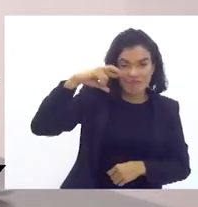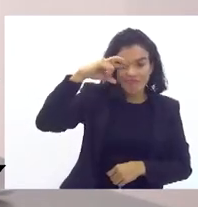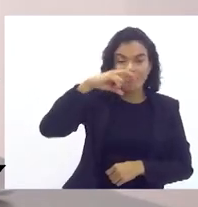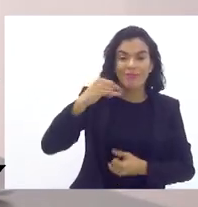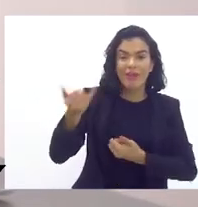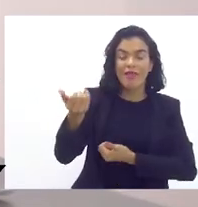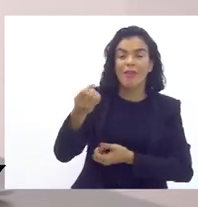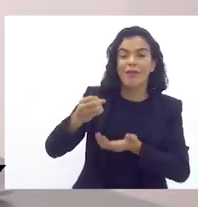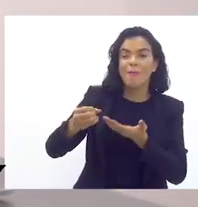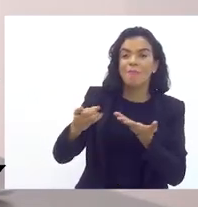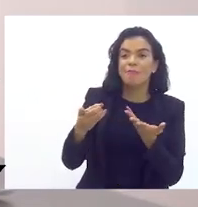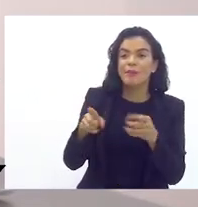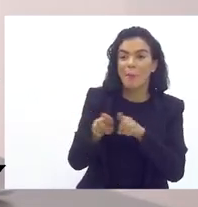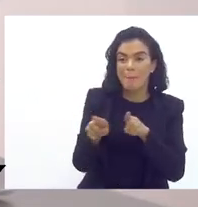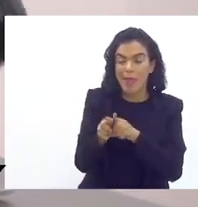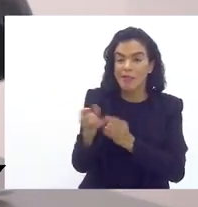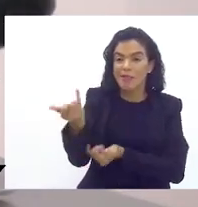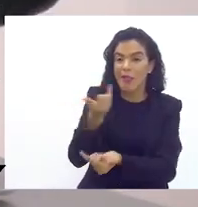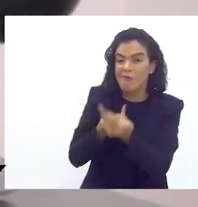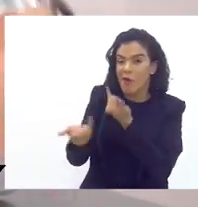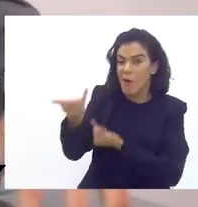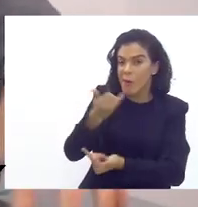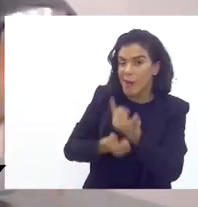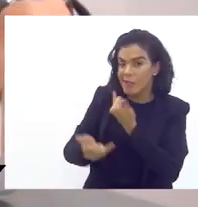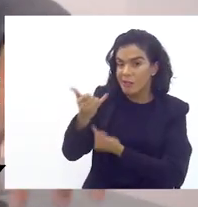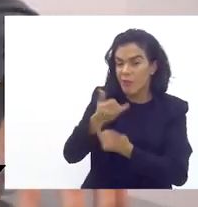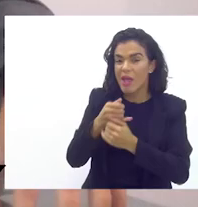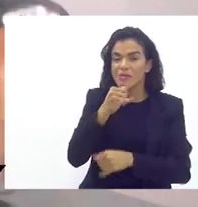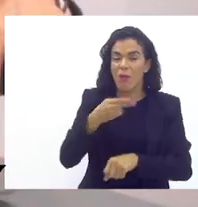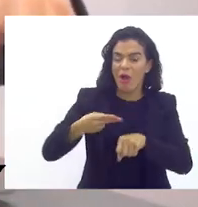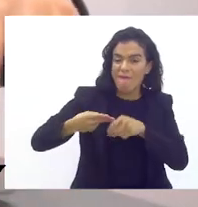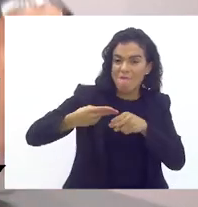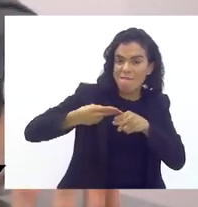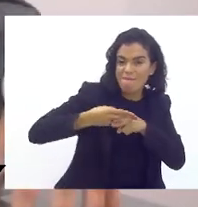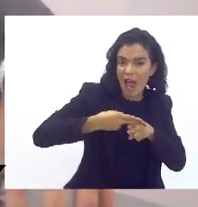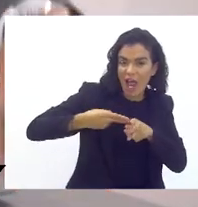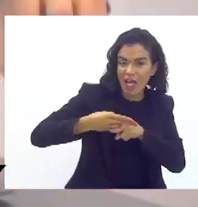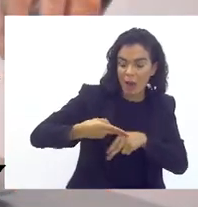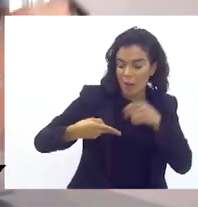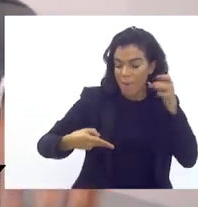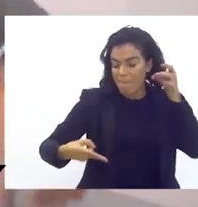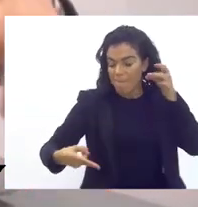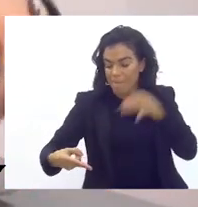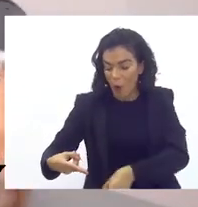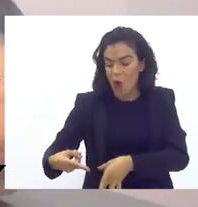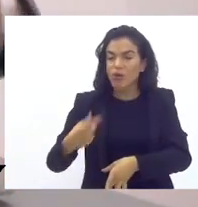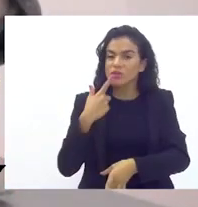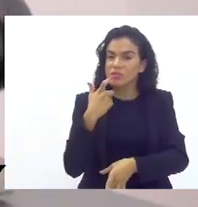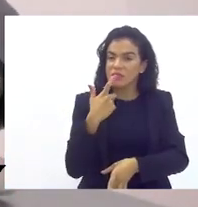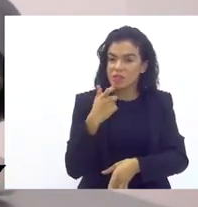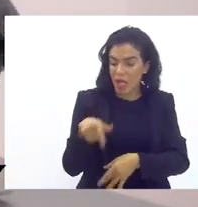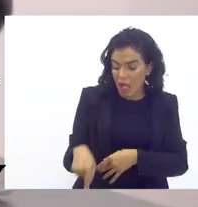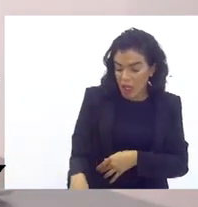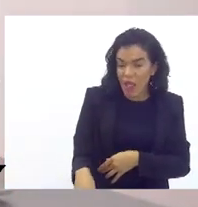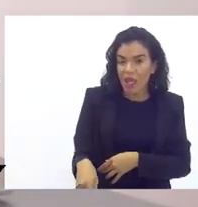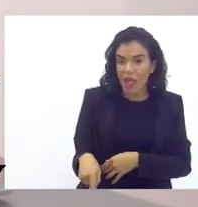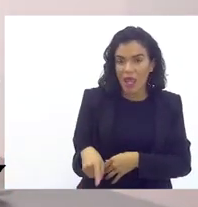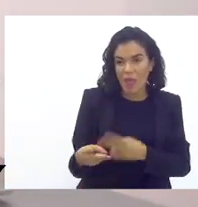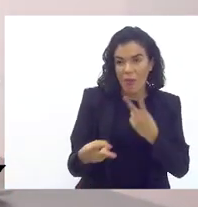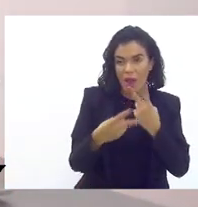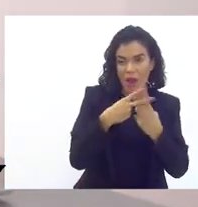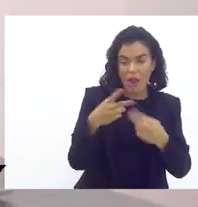mesma maneira que você coleta uma evidência uma faca com sangue no local de que respeita a cadeia de Custódia